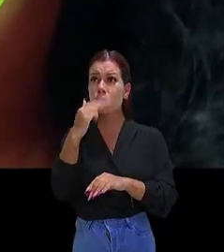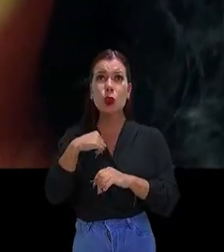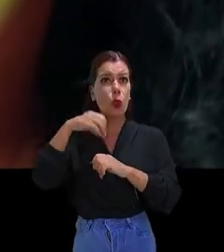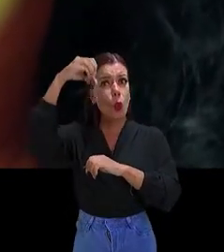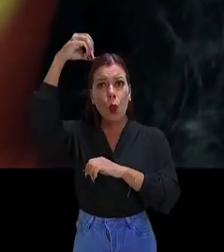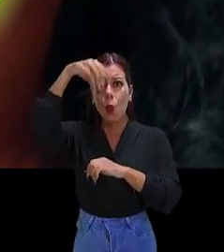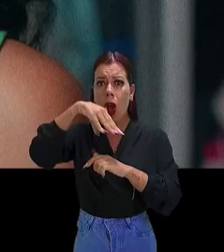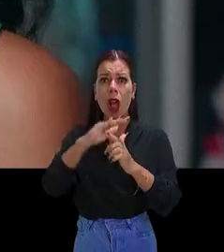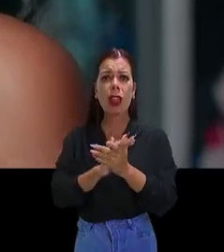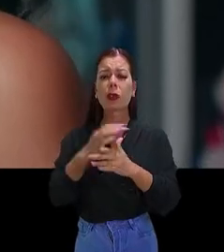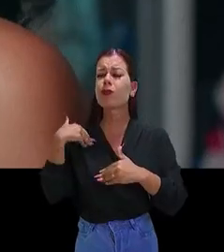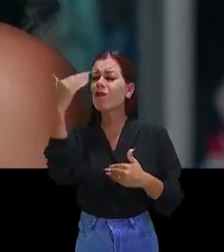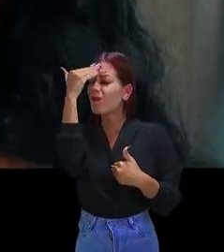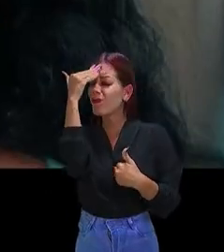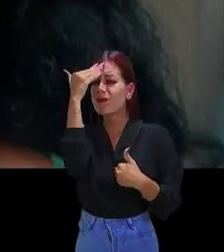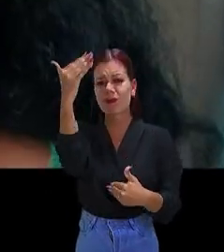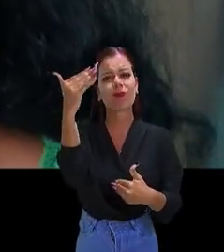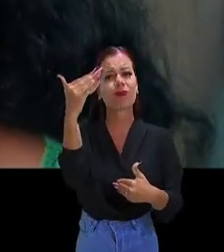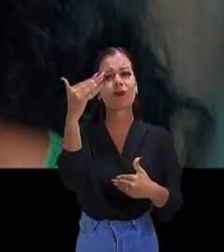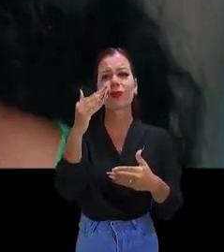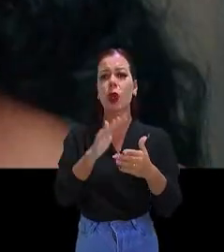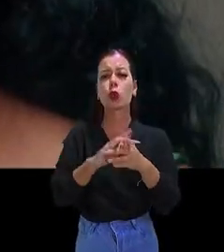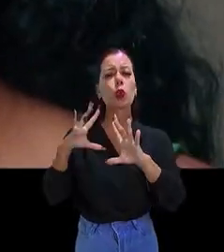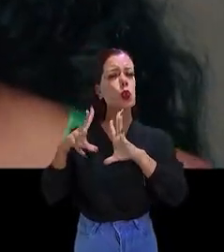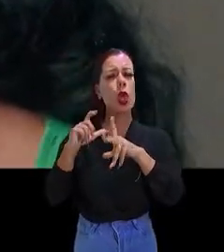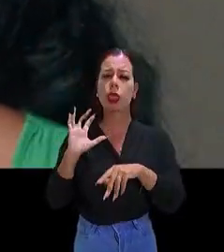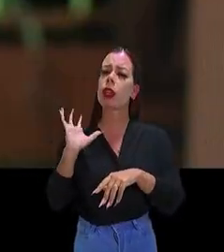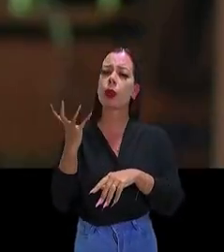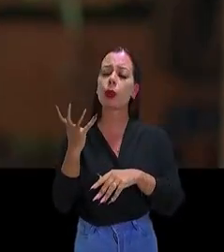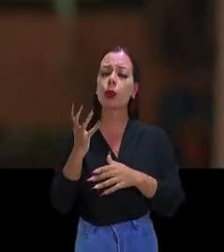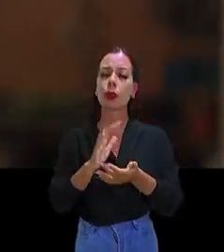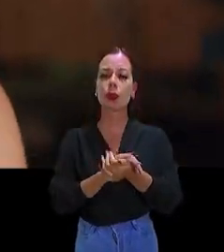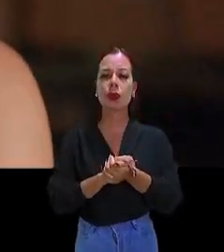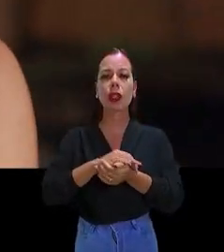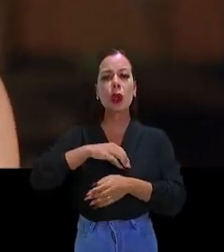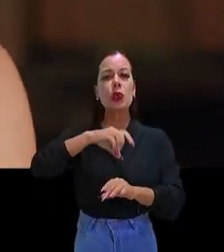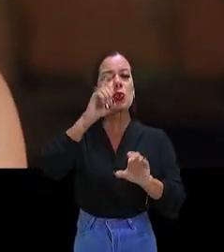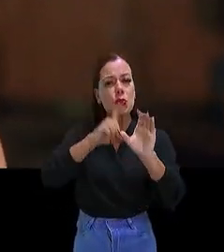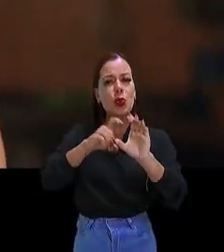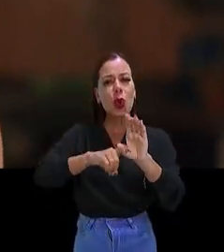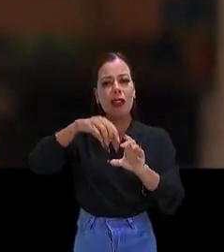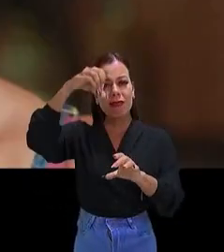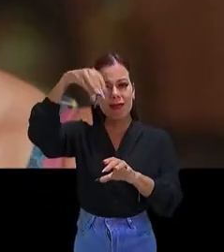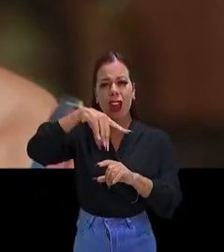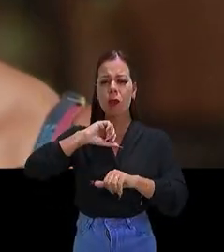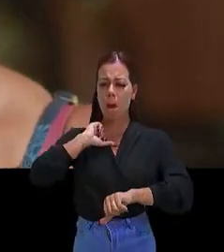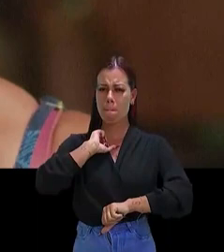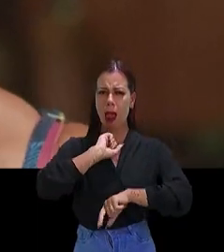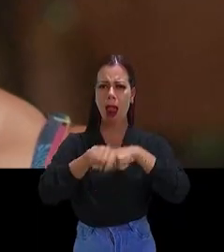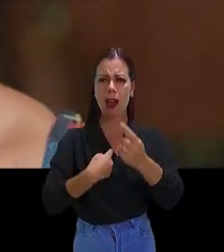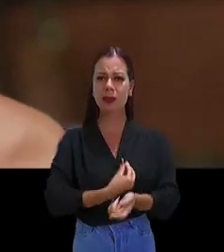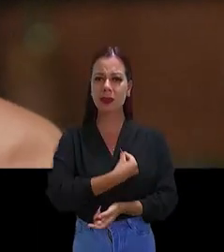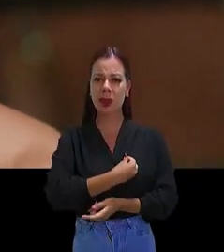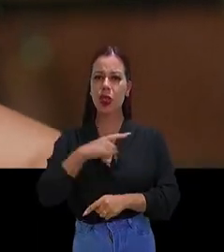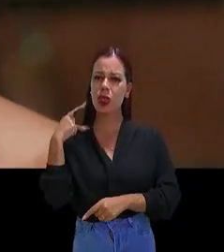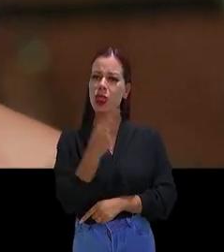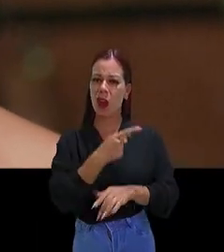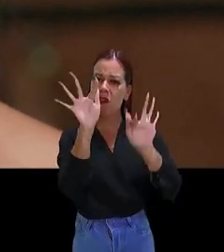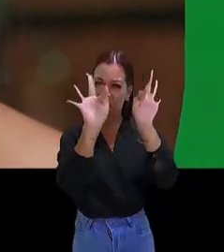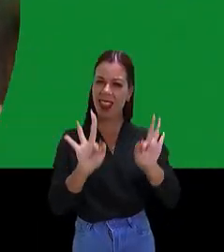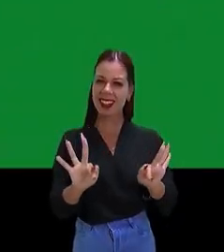escuro. Então, eu sou imensamente grata por tudo isso que aconteceu. O Luz Zero mudou nossa vida. Estamos muito